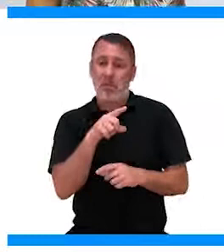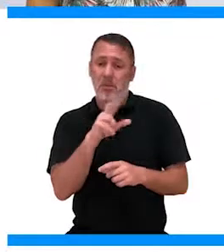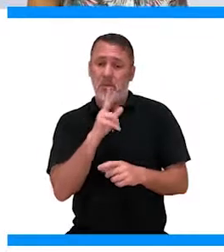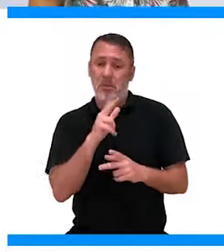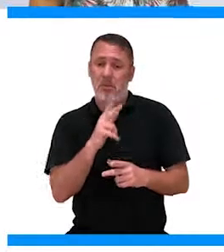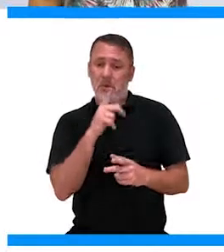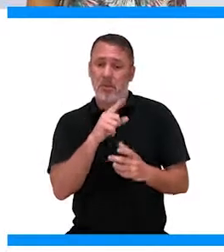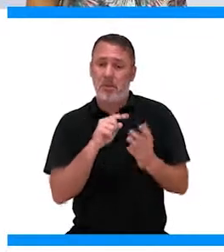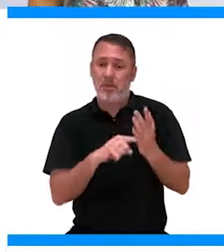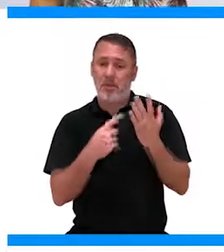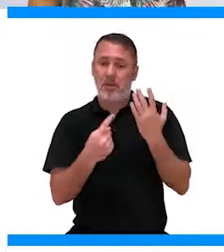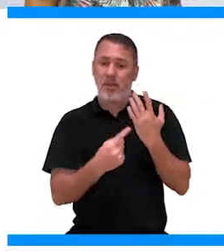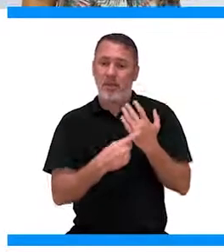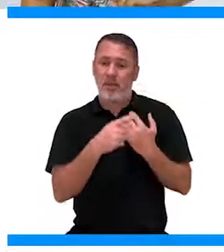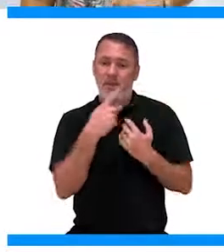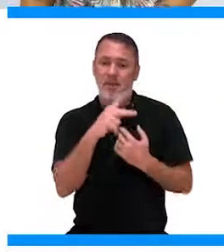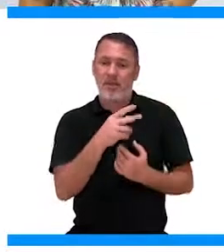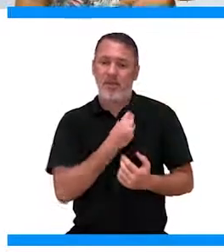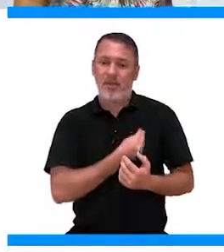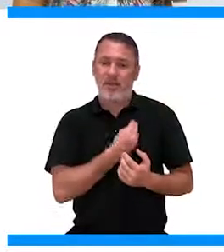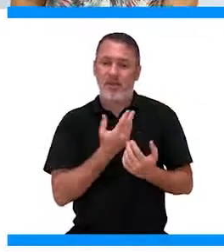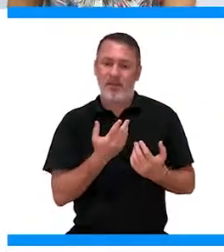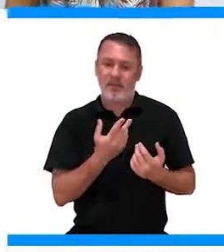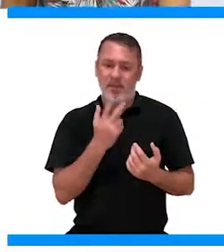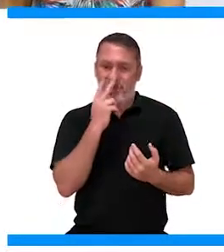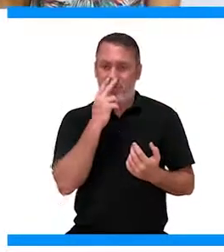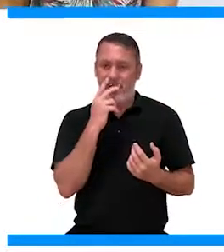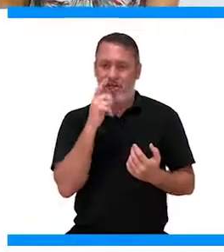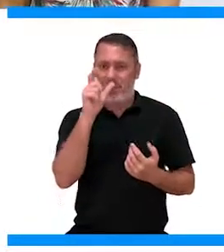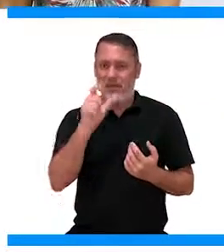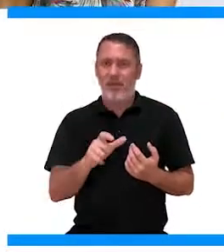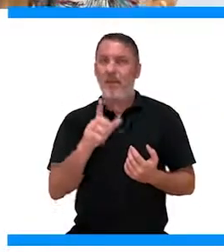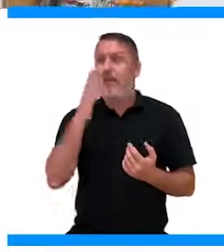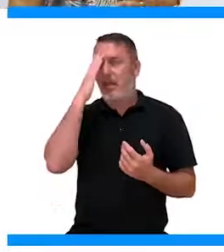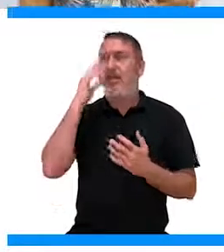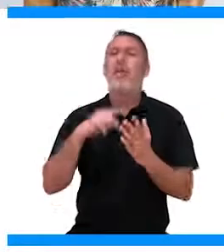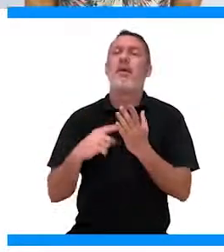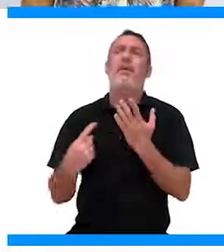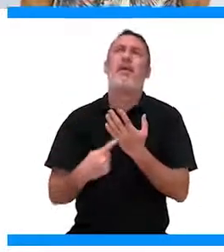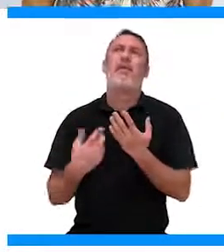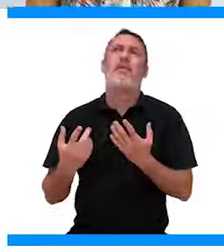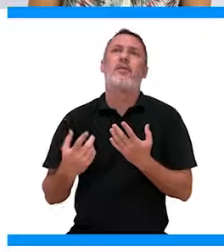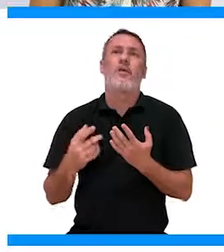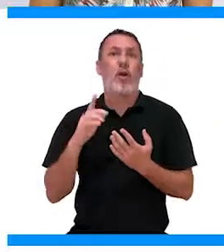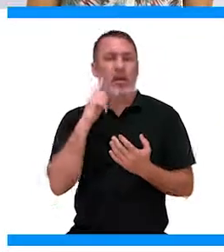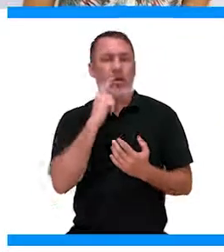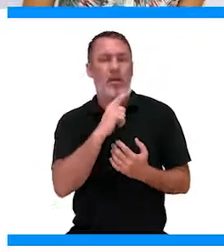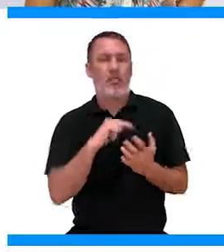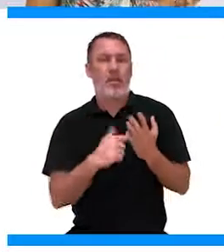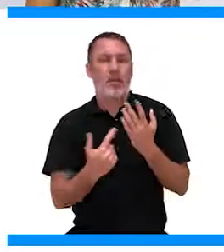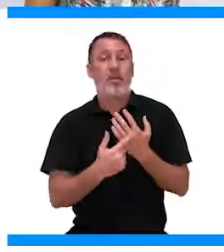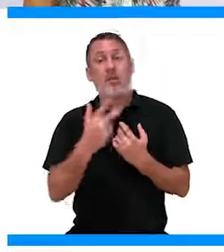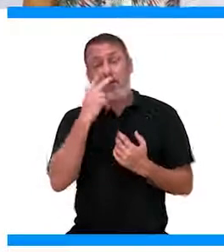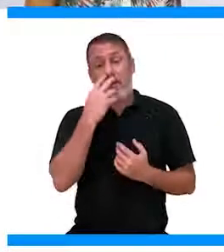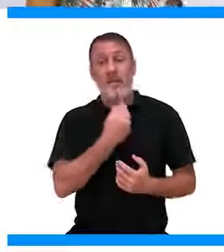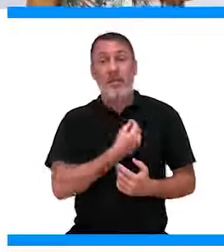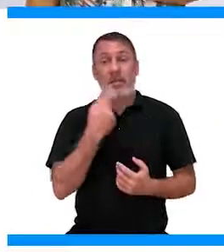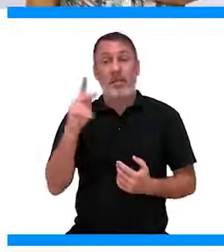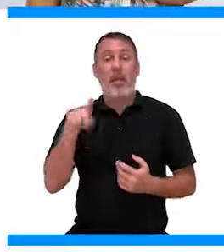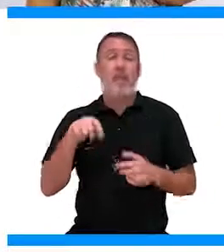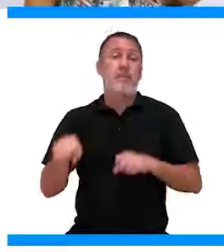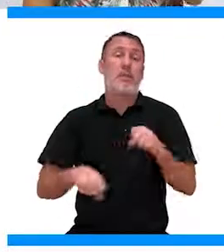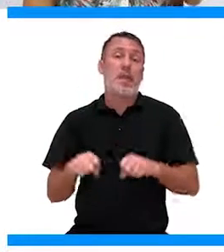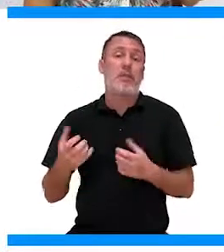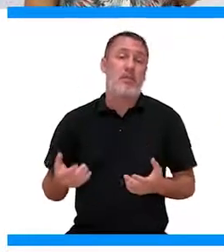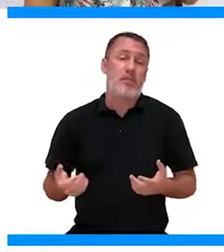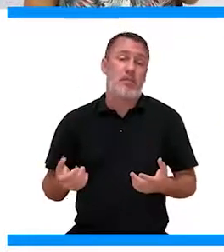uma metáfora da existência dele. Aí a gente já tem que entender o sentido de metáfora, né? Ou seja, a vida dele é uma